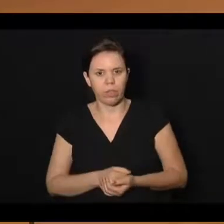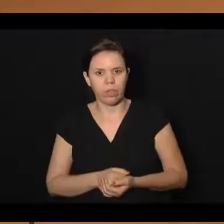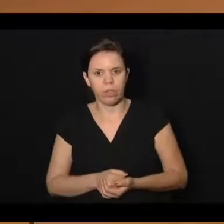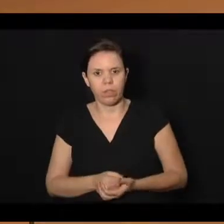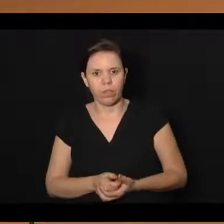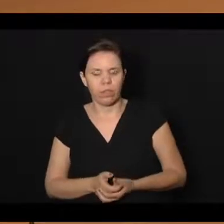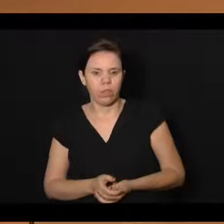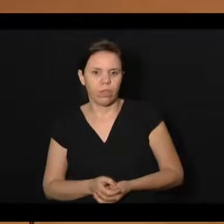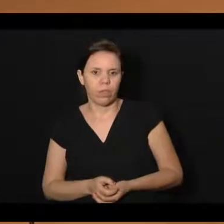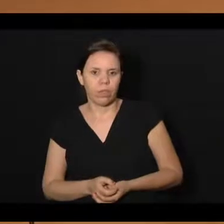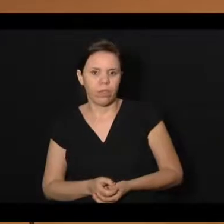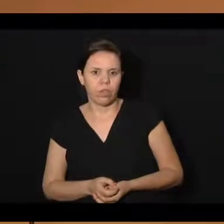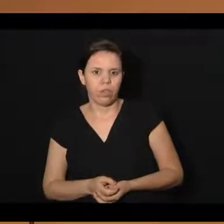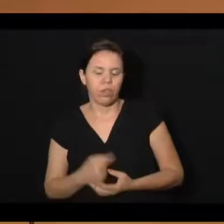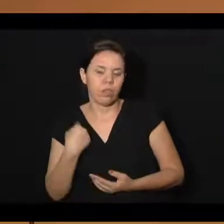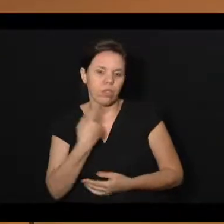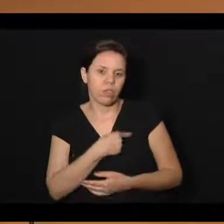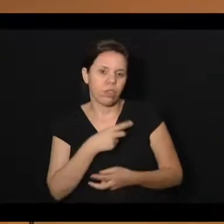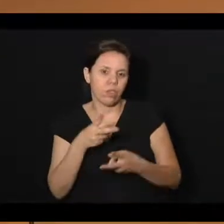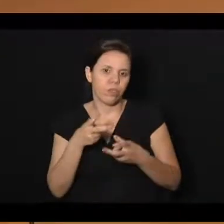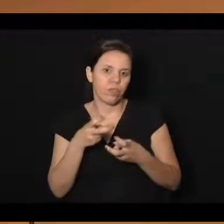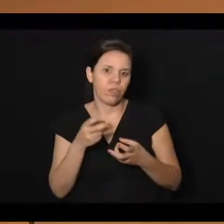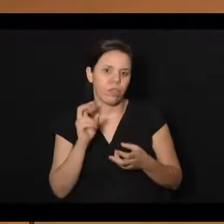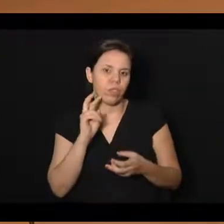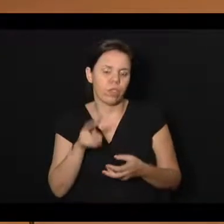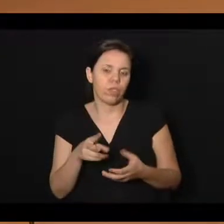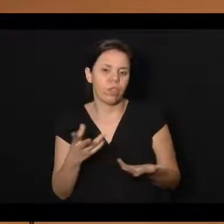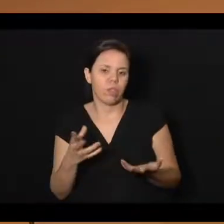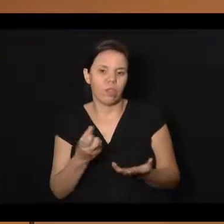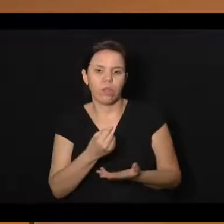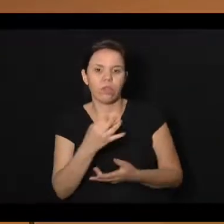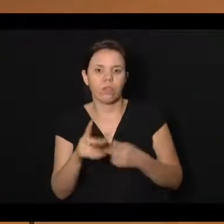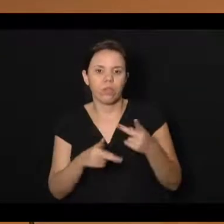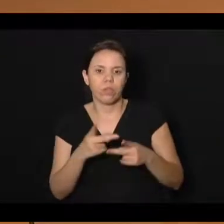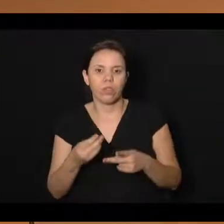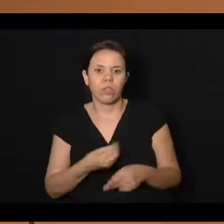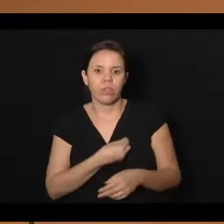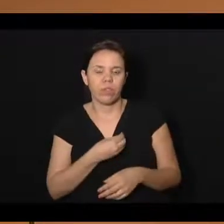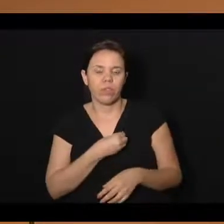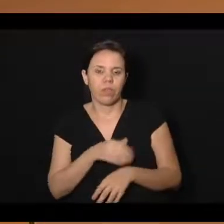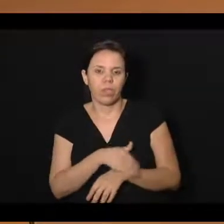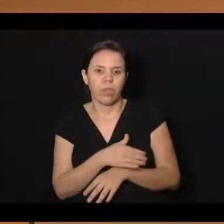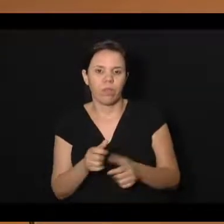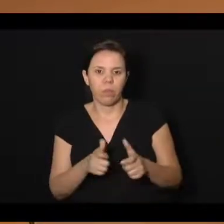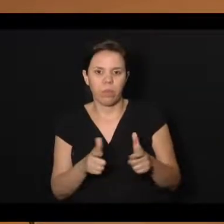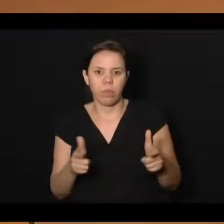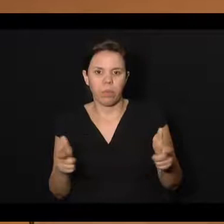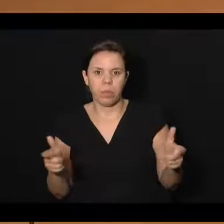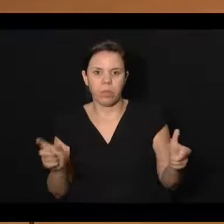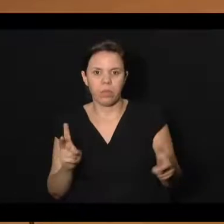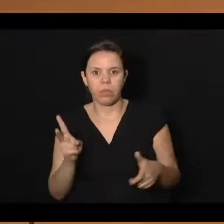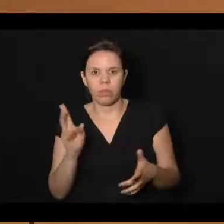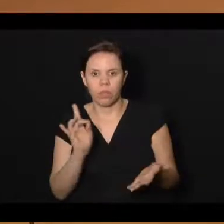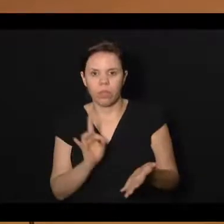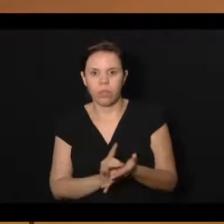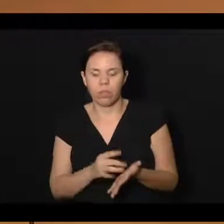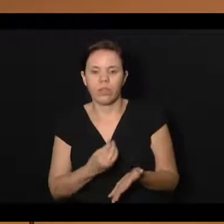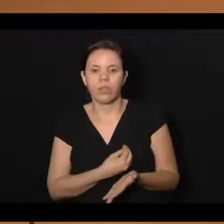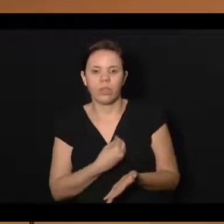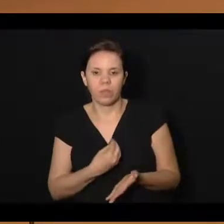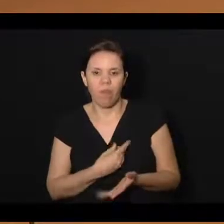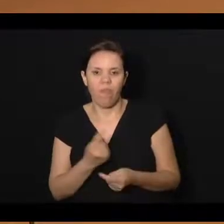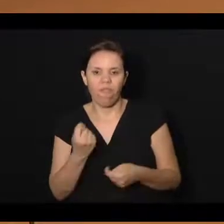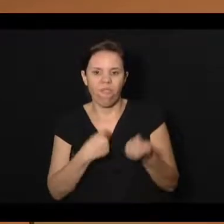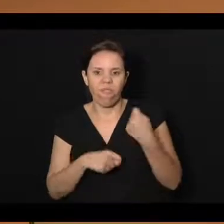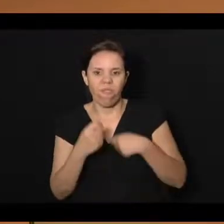porque a gente vê que esse esse número de pessoas de votar crescendo a cada todo momento essa realidade que a gente vive econômica